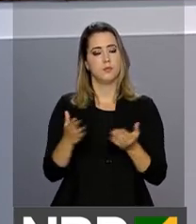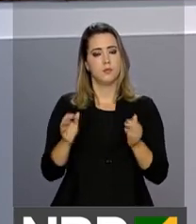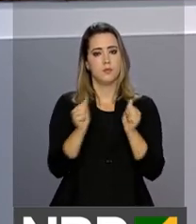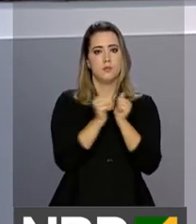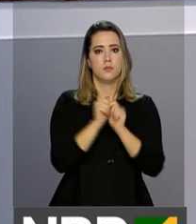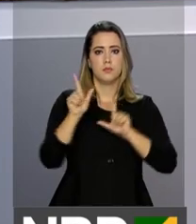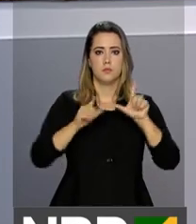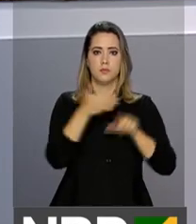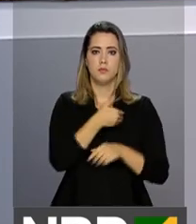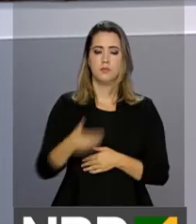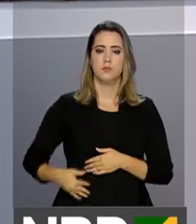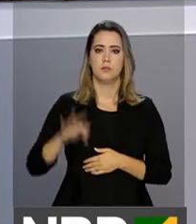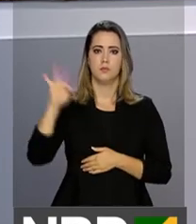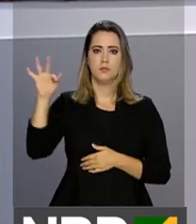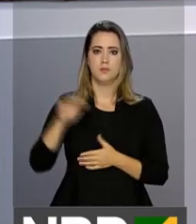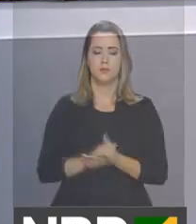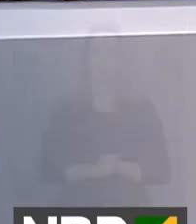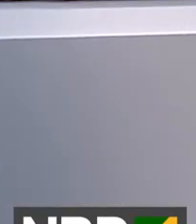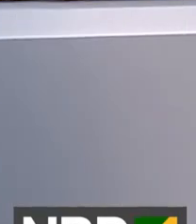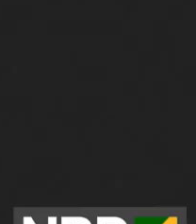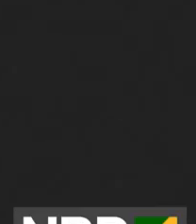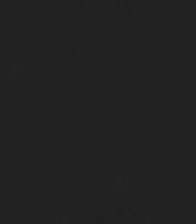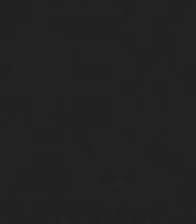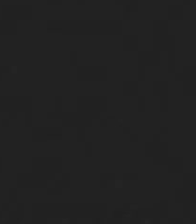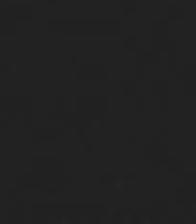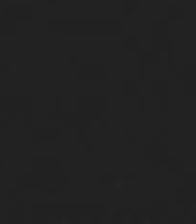agência a nbr a tv do governo federal